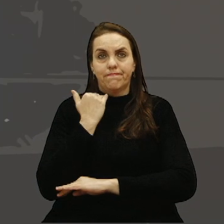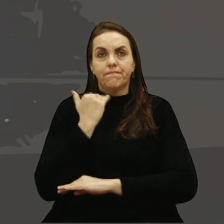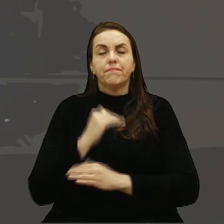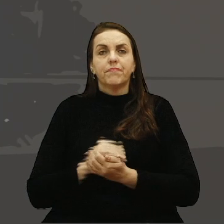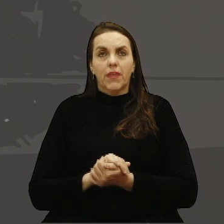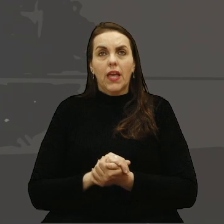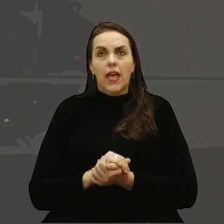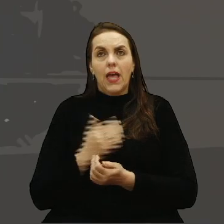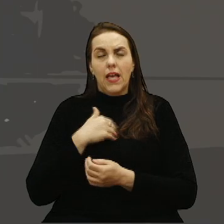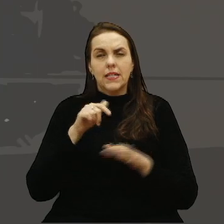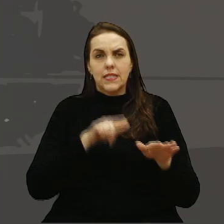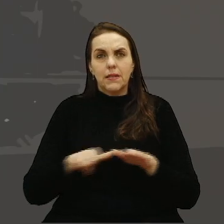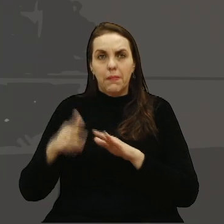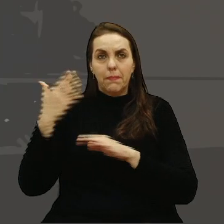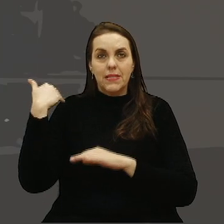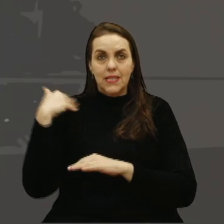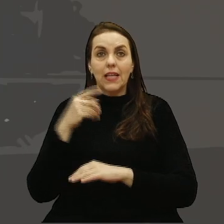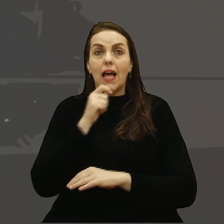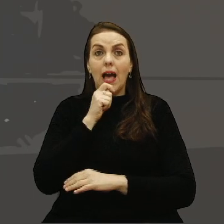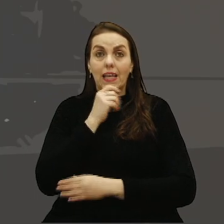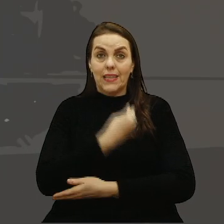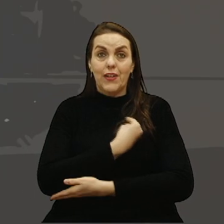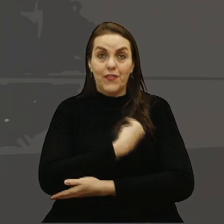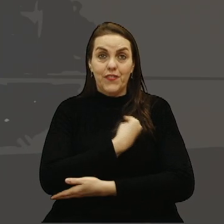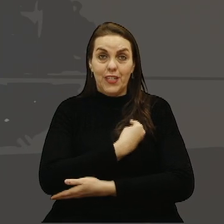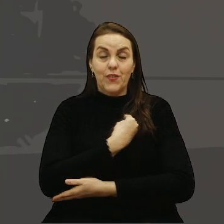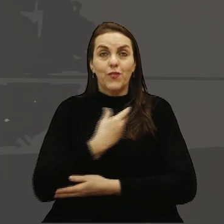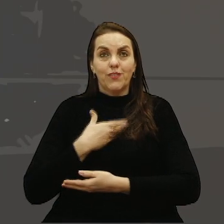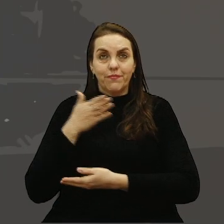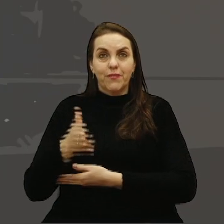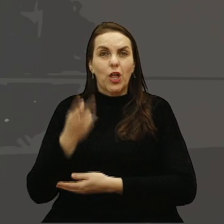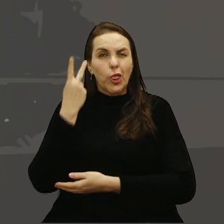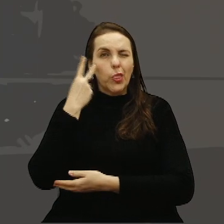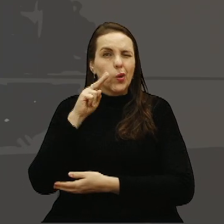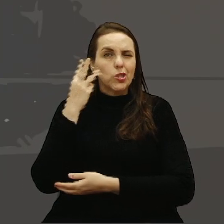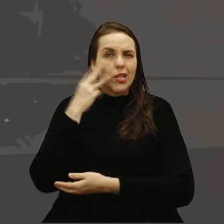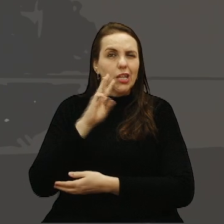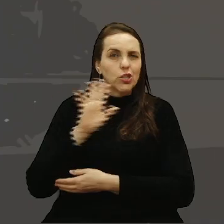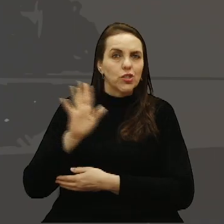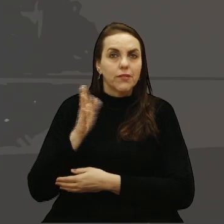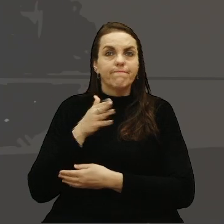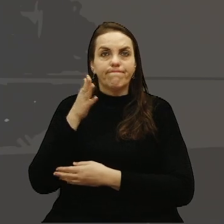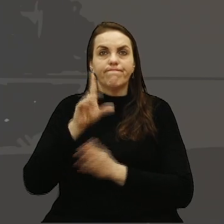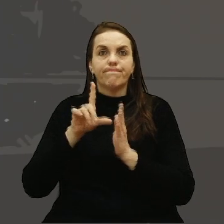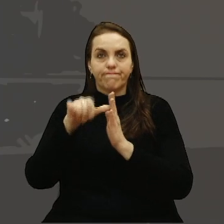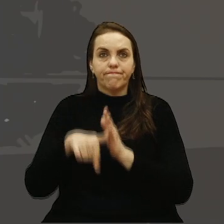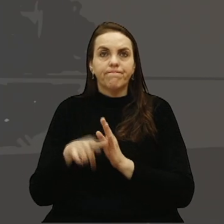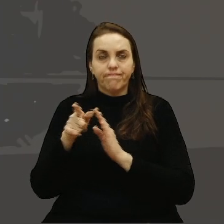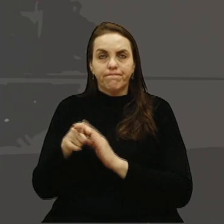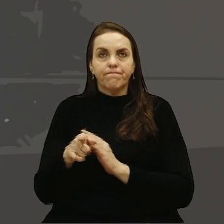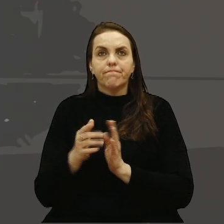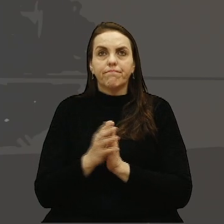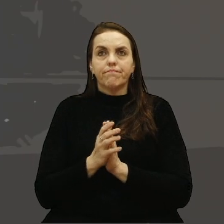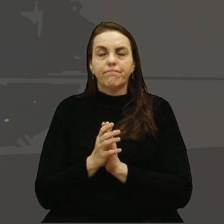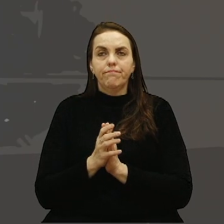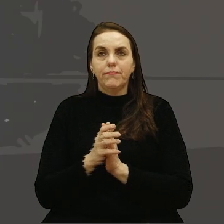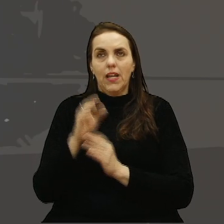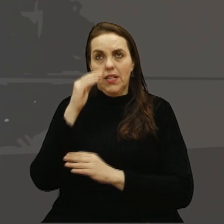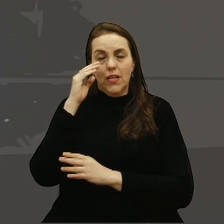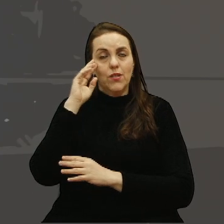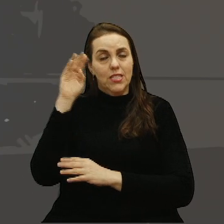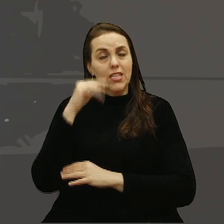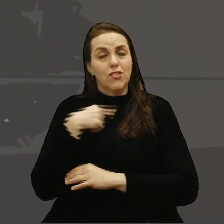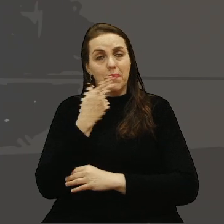semana passada, ele ainda estava vivo quando estive lá. E ali, 2 ou 3 dias depois que estive lá no canil, o Funk, né, o Sargento Funk, me enviou uma